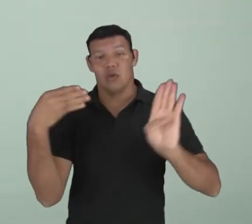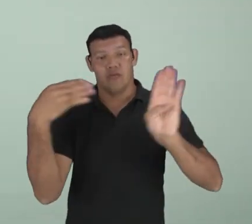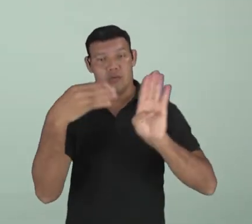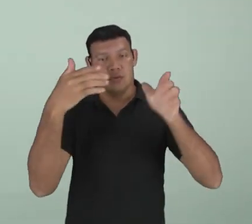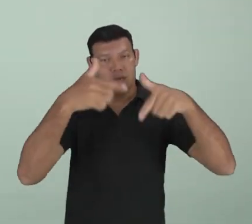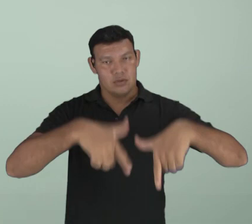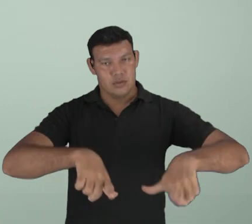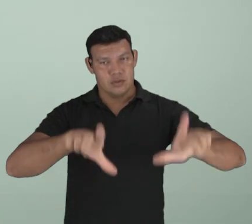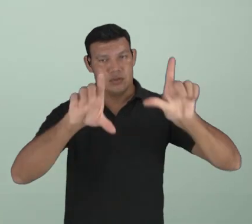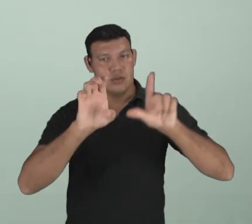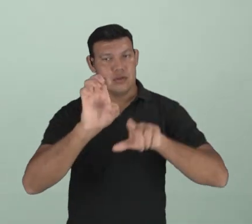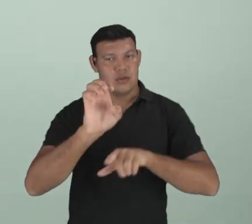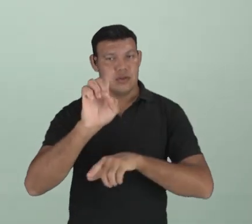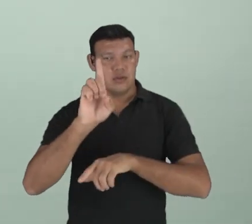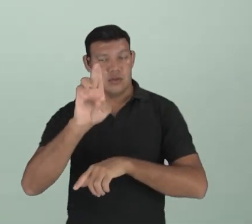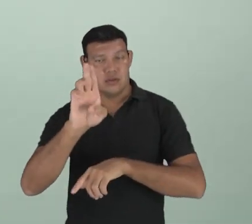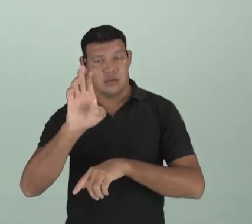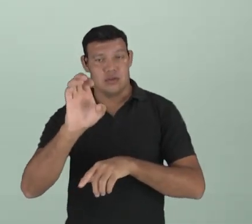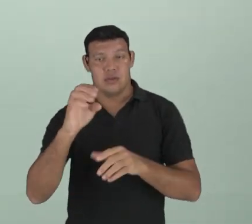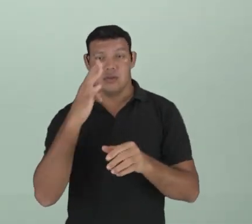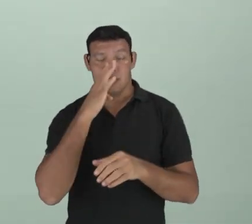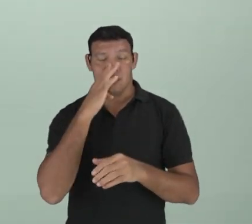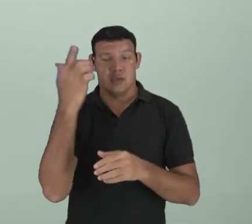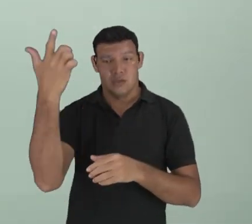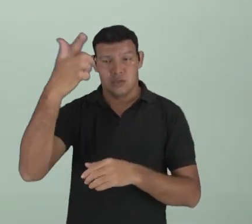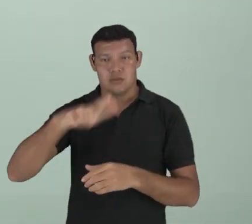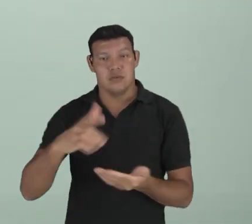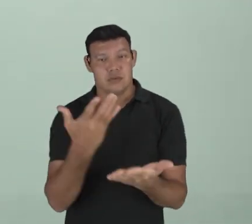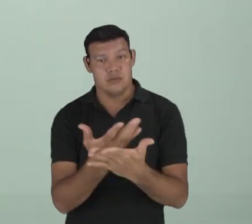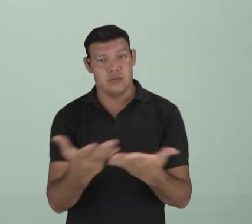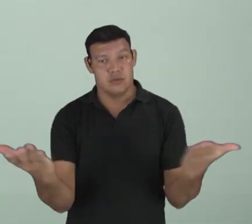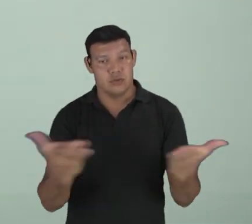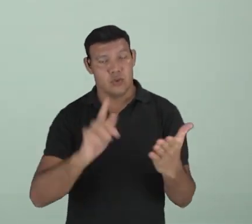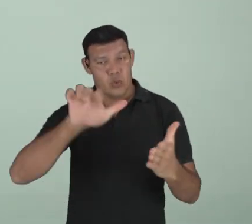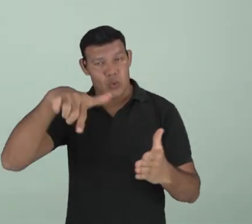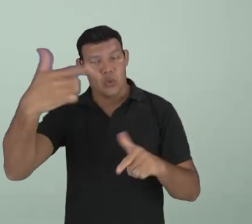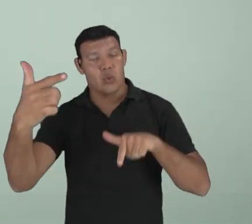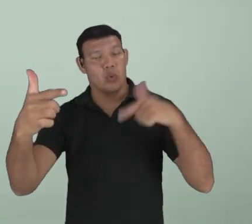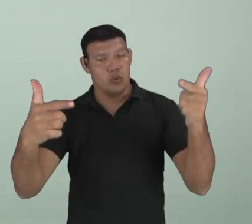à plataforma Eduque, revejam essa aula e outras aulas,